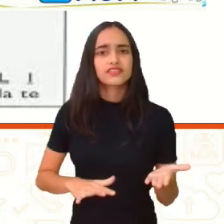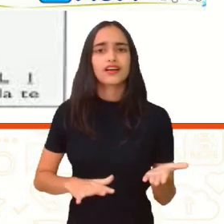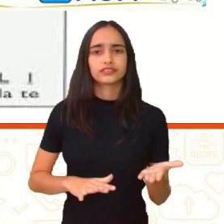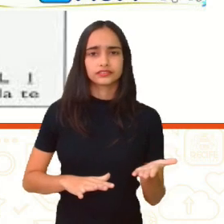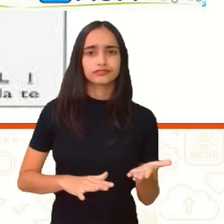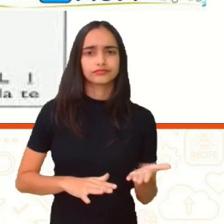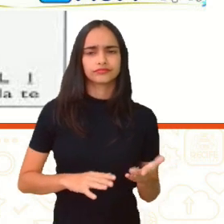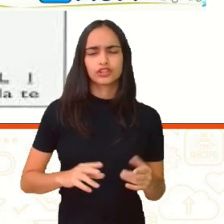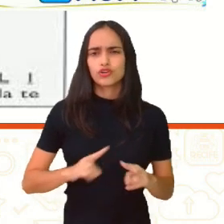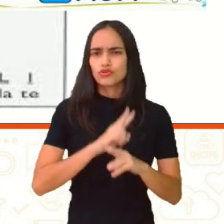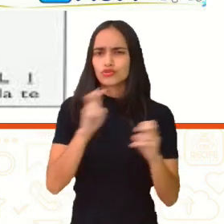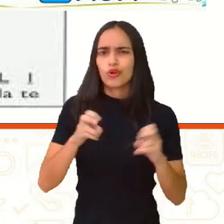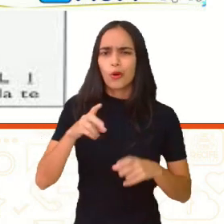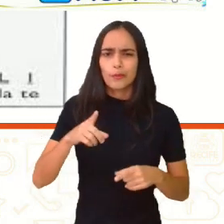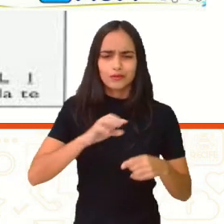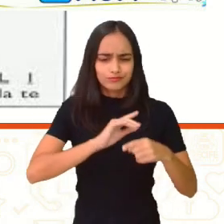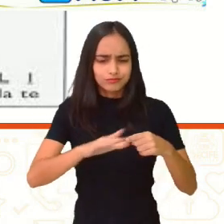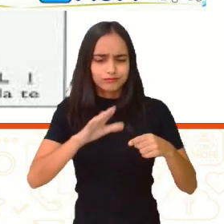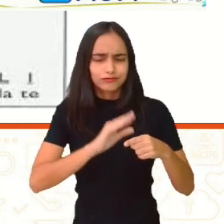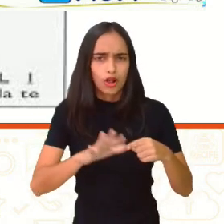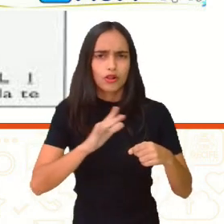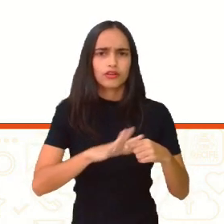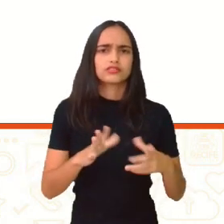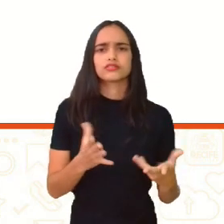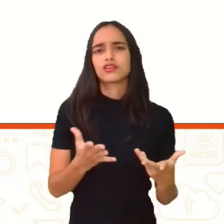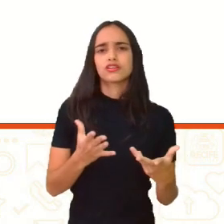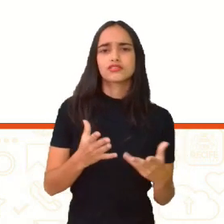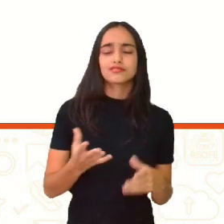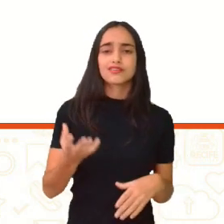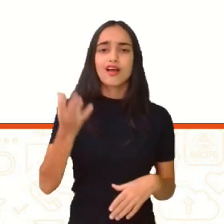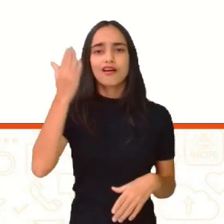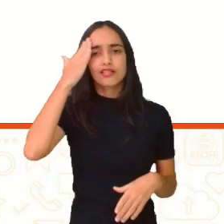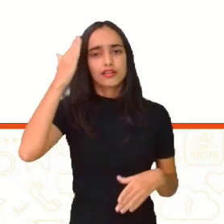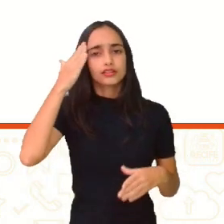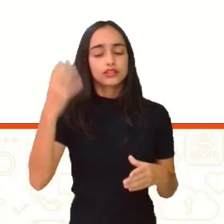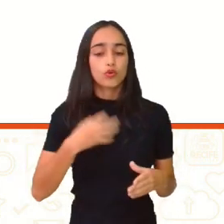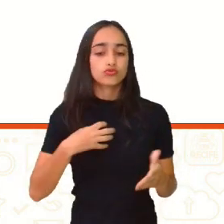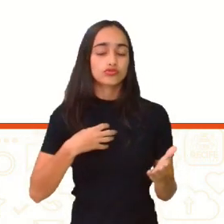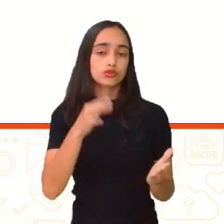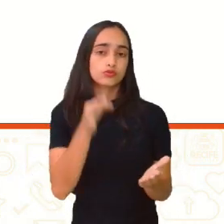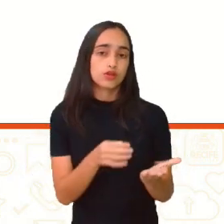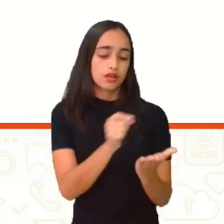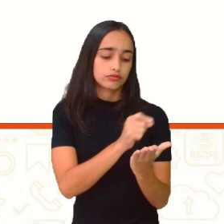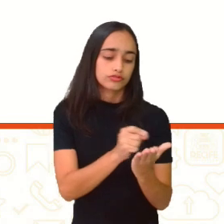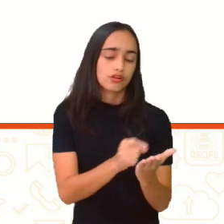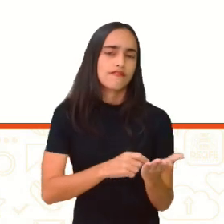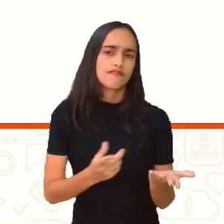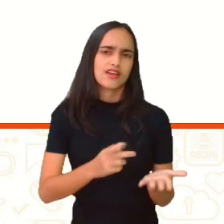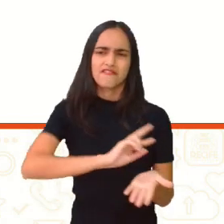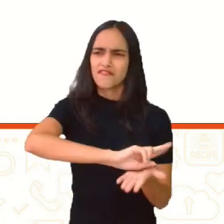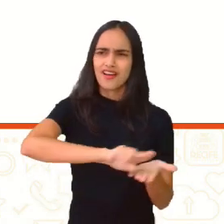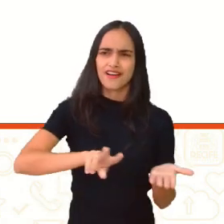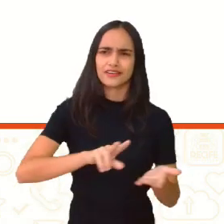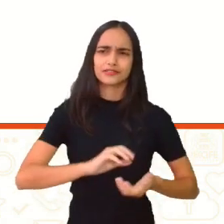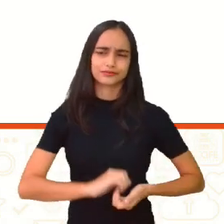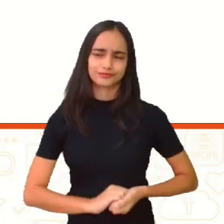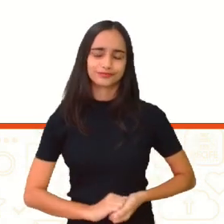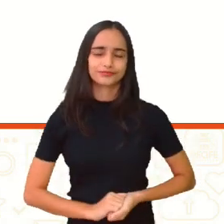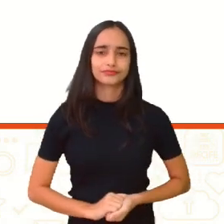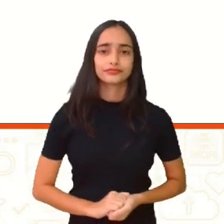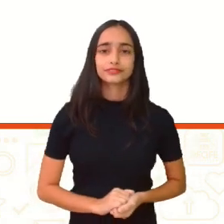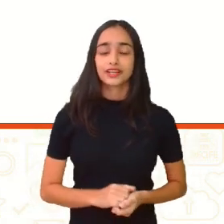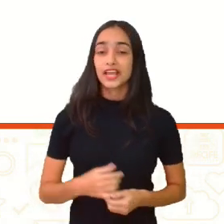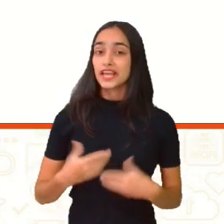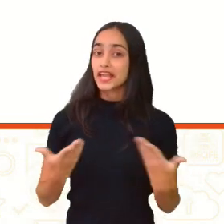análise fonológica, de superação do realismo nominal. E aí, para vocês ficarem com gostinho, né, de